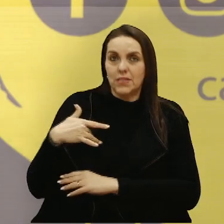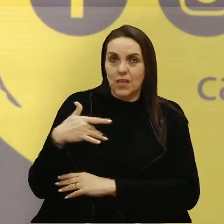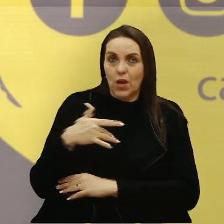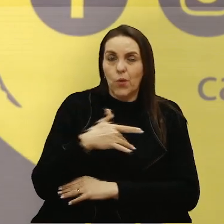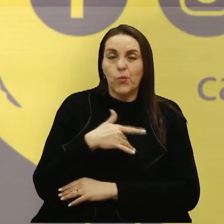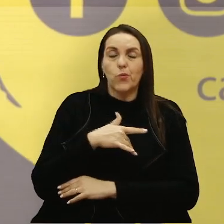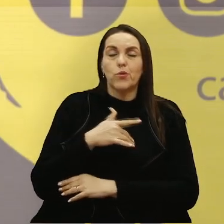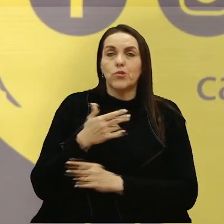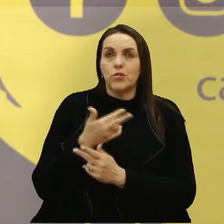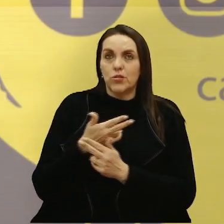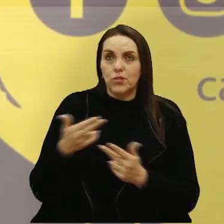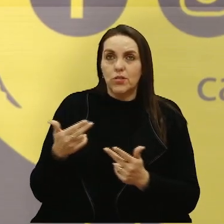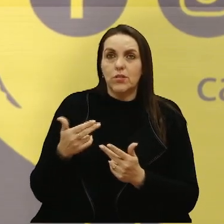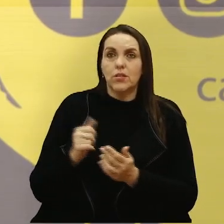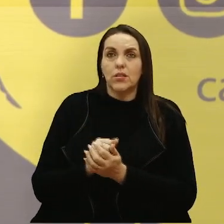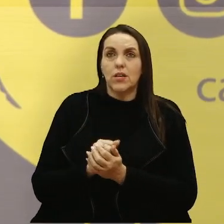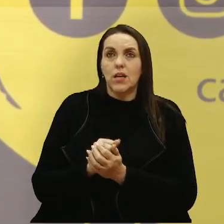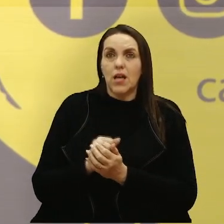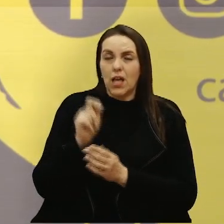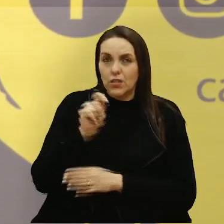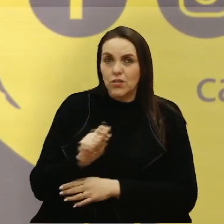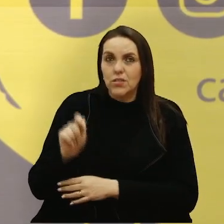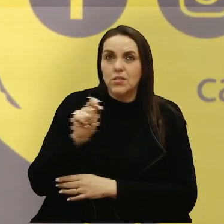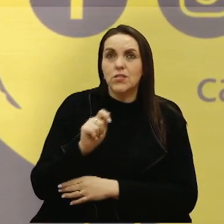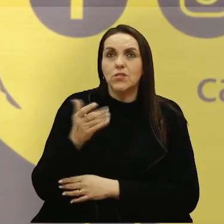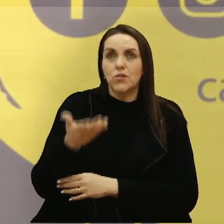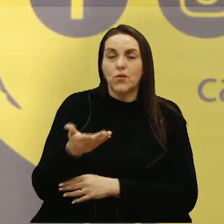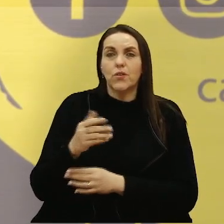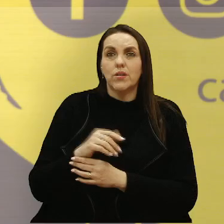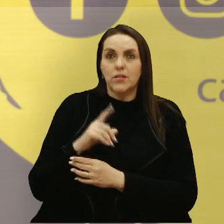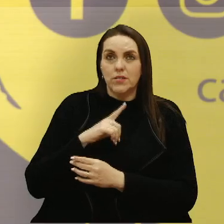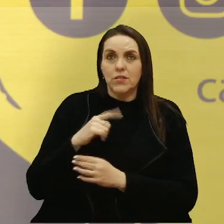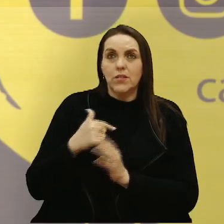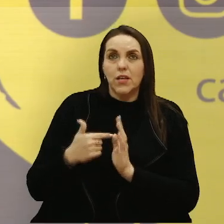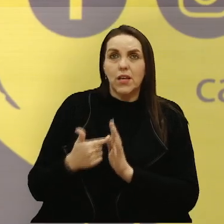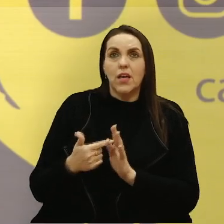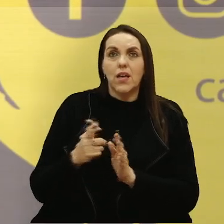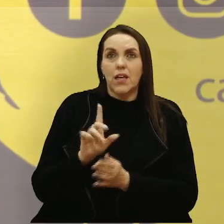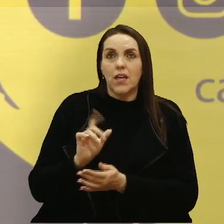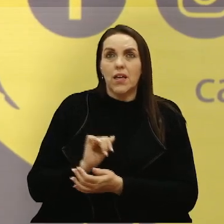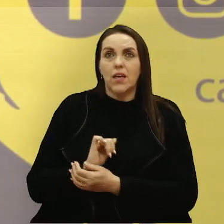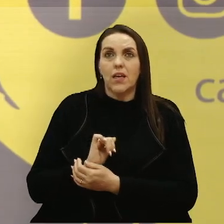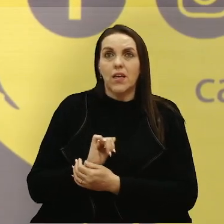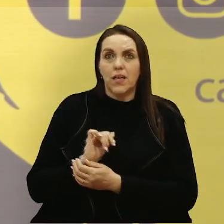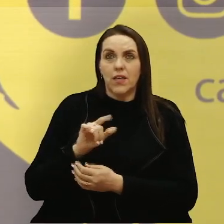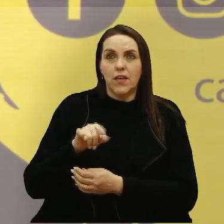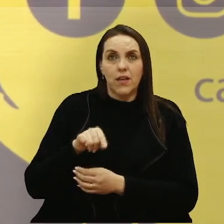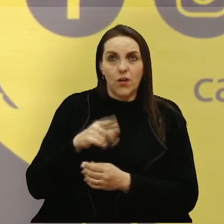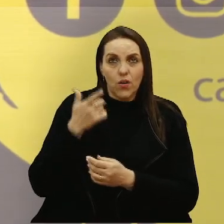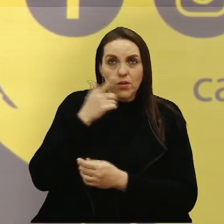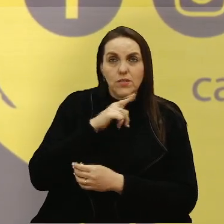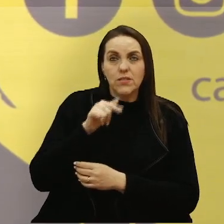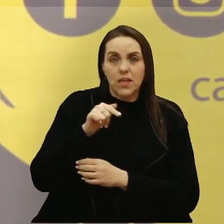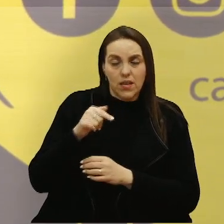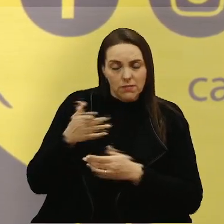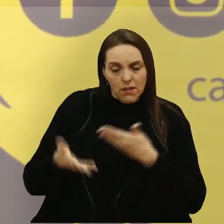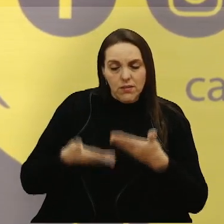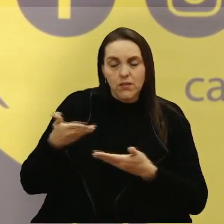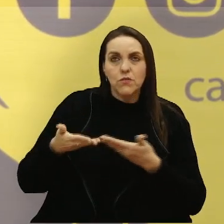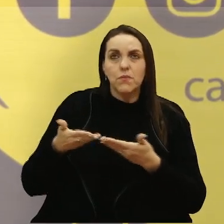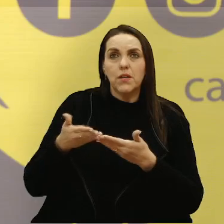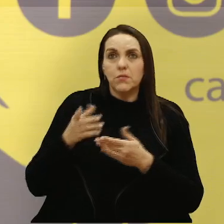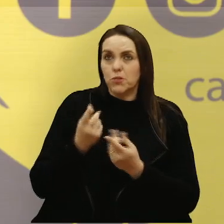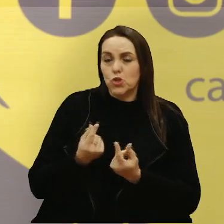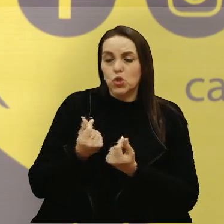convênios, de associações, de sindicato, que as pessoas têm ligação, muitas vezes conseguem lá uma consulta, mas não tem o dinheiro